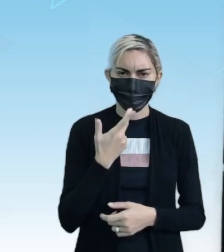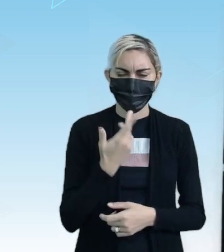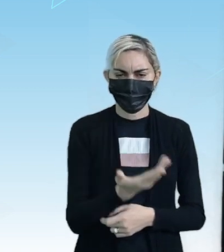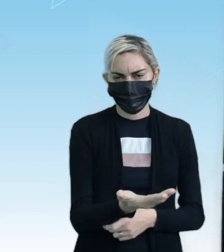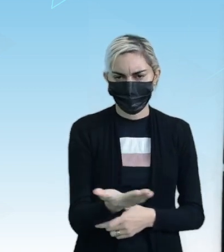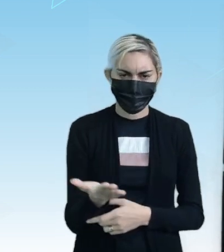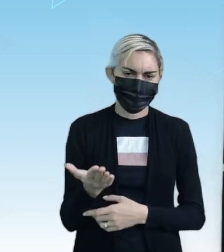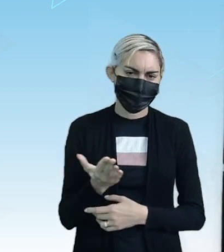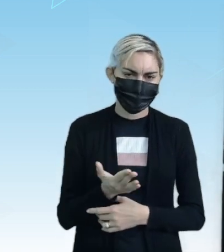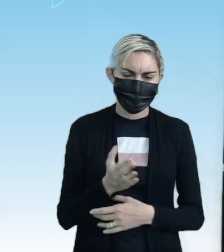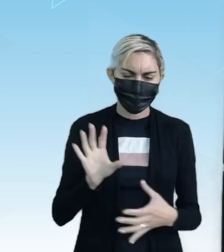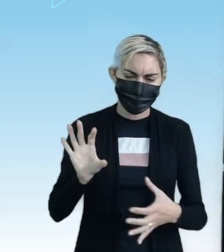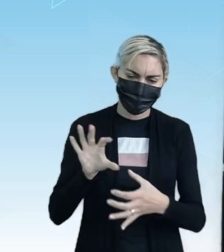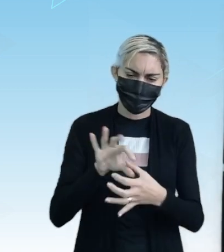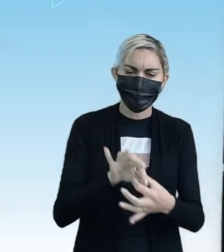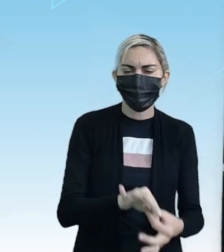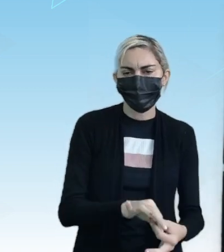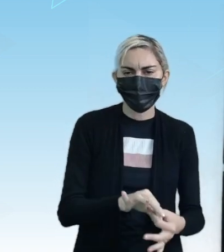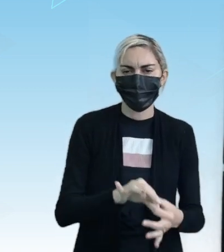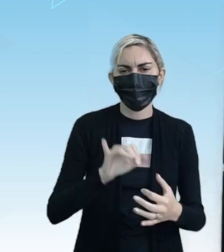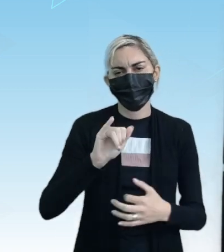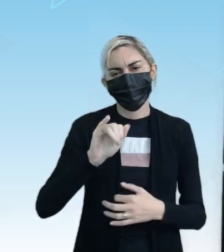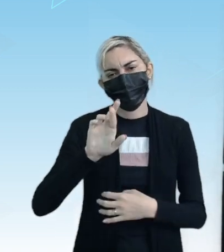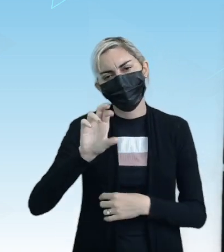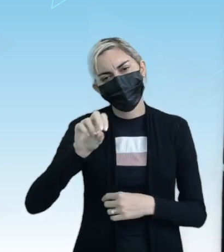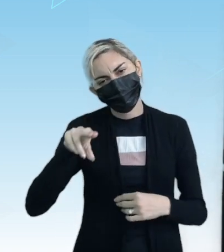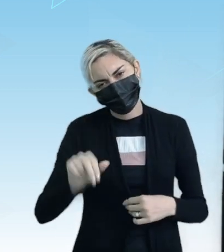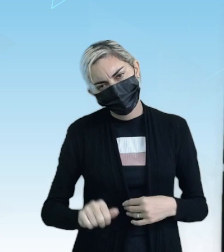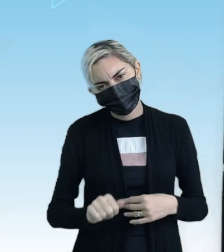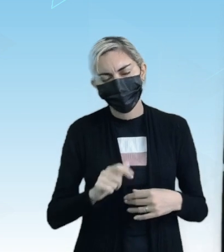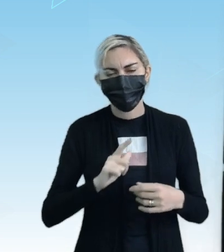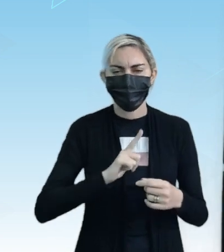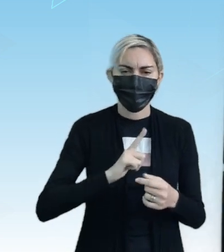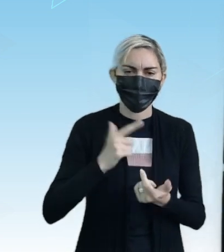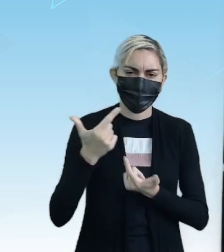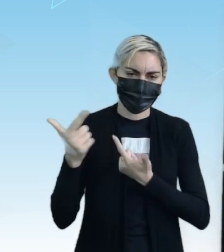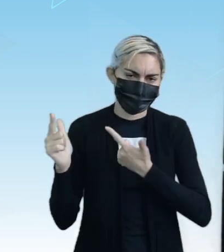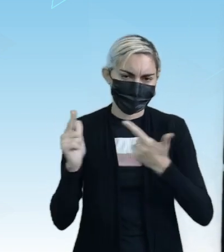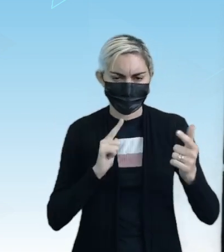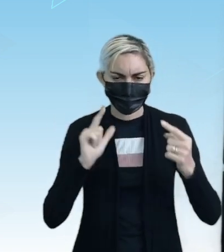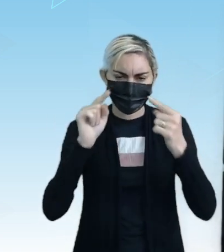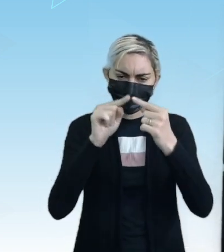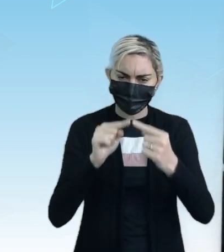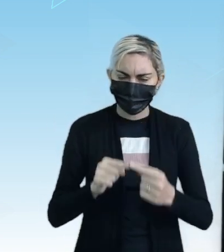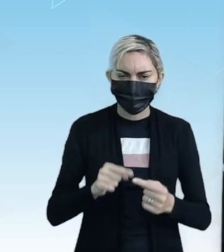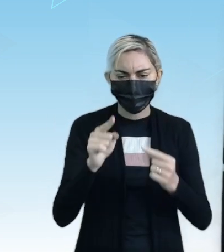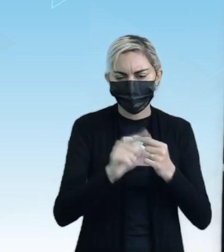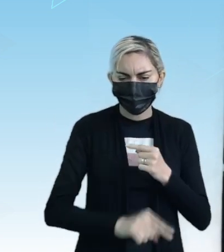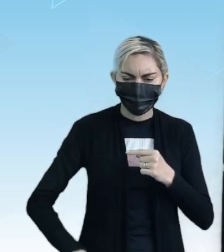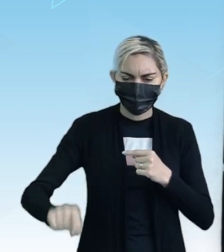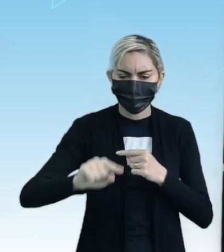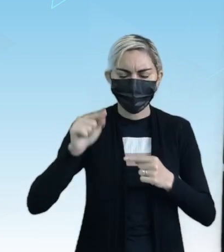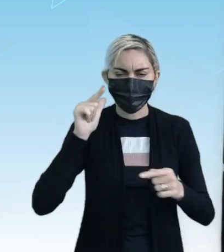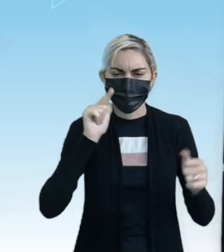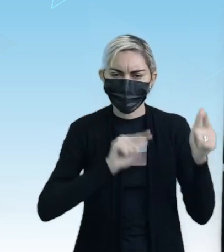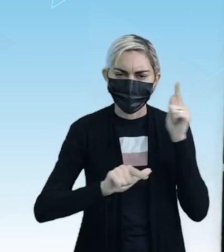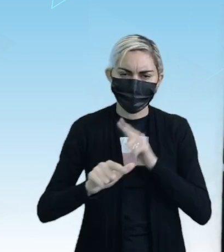vocês, a questão do contexto, a questão da ironia e tantos outros pontos que nós